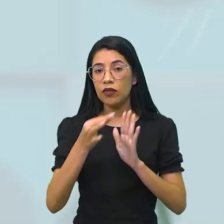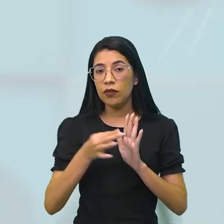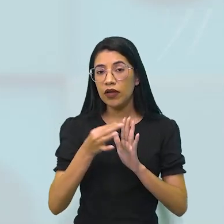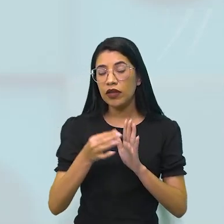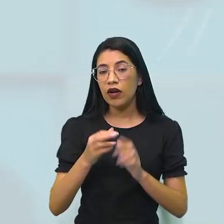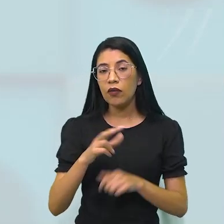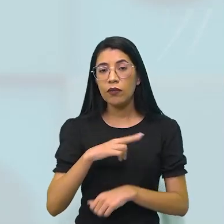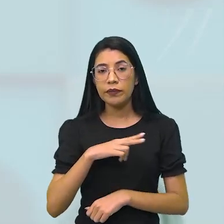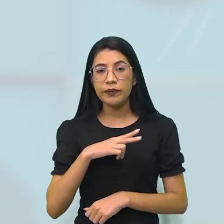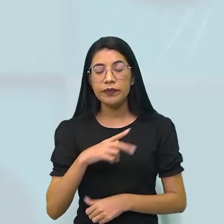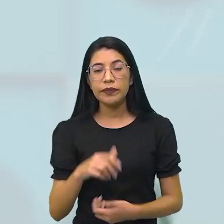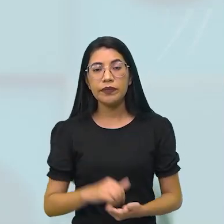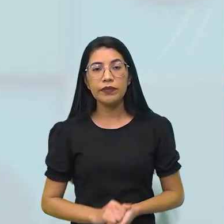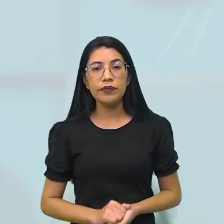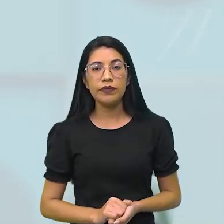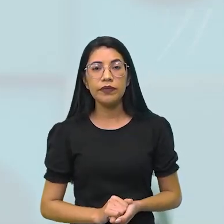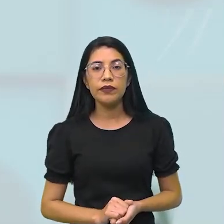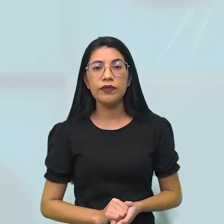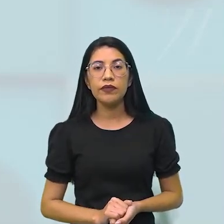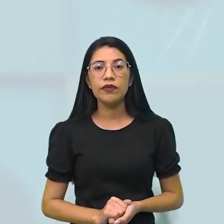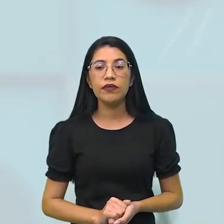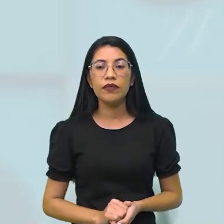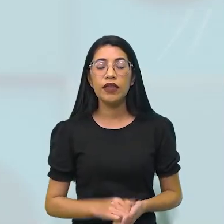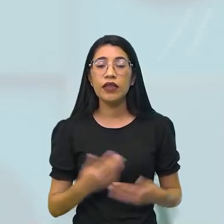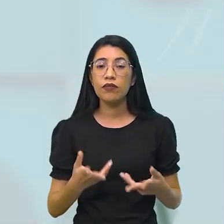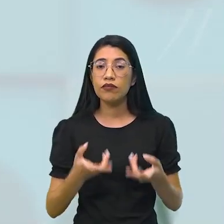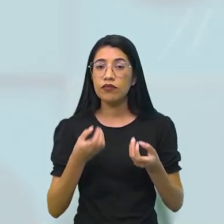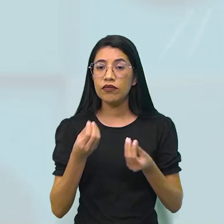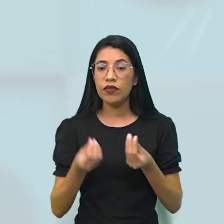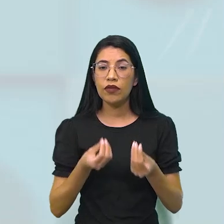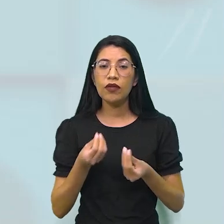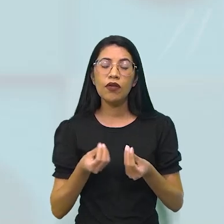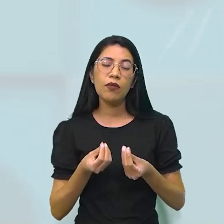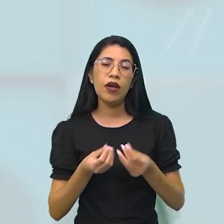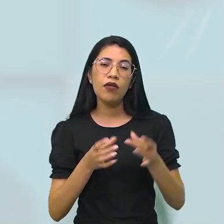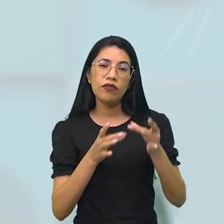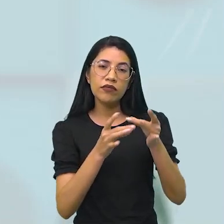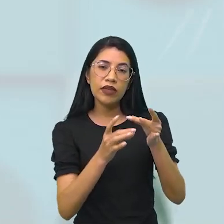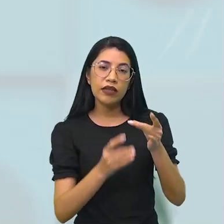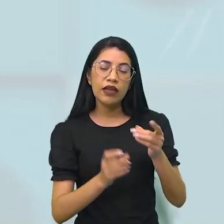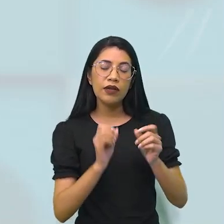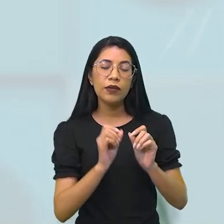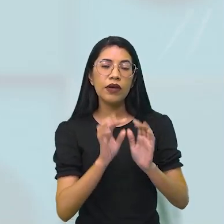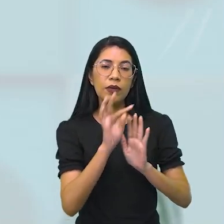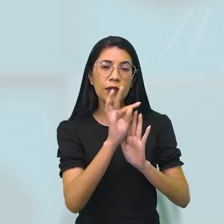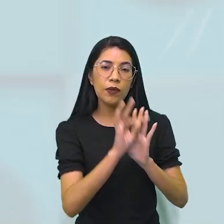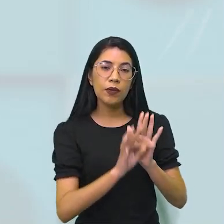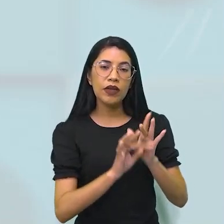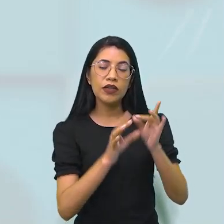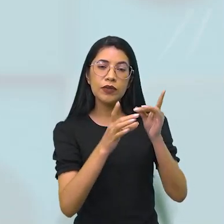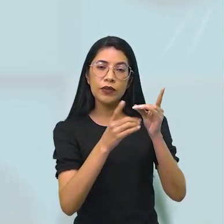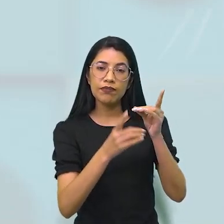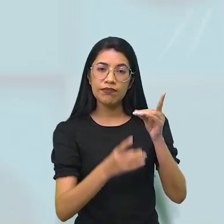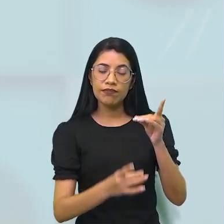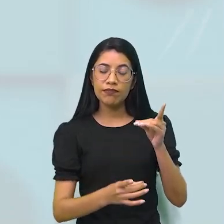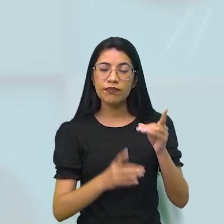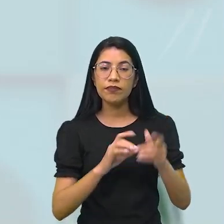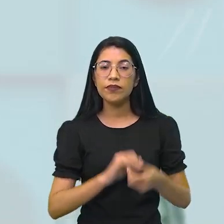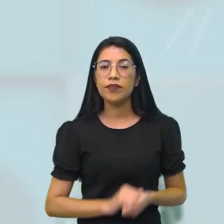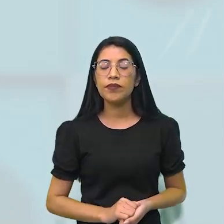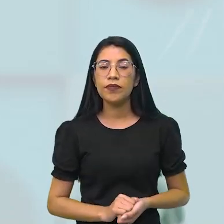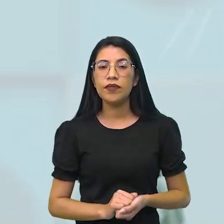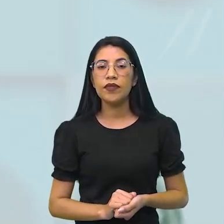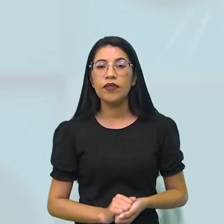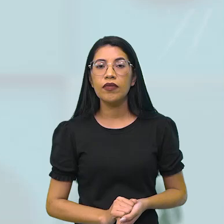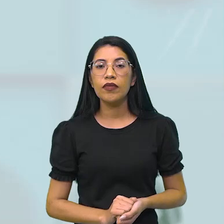Certo, gente? Muito bem. Então, a gente acabou de verificar a questão do nosso texto descritivo, né? É